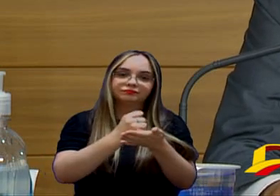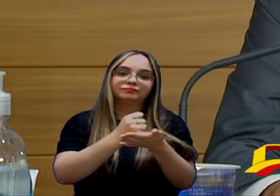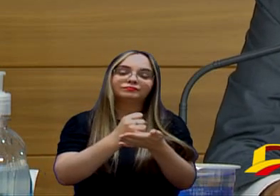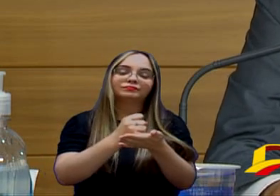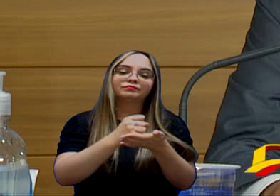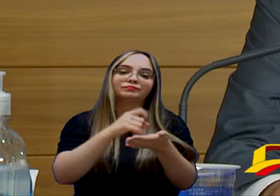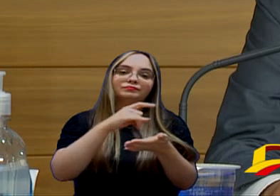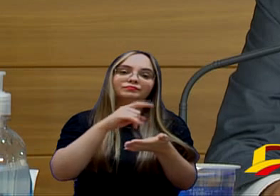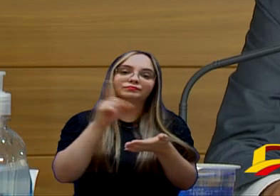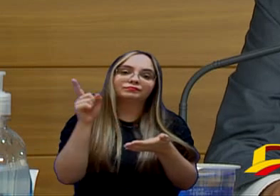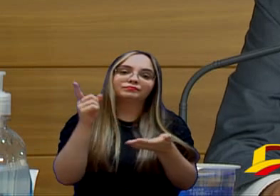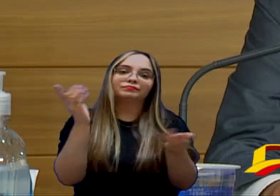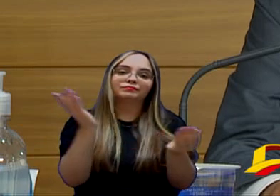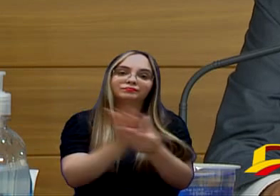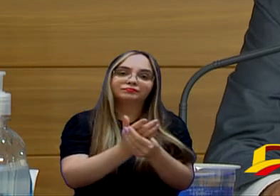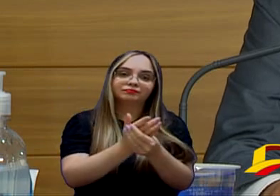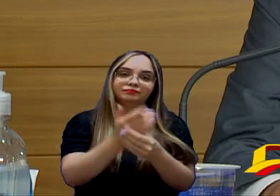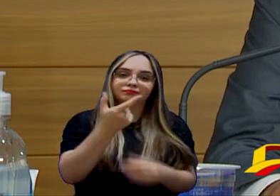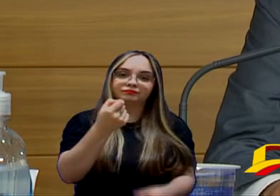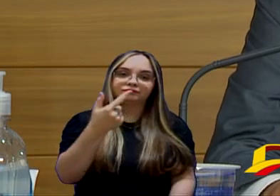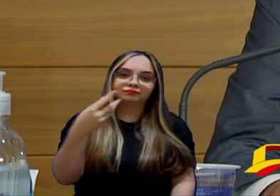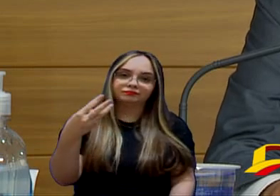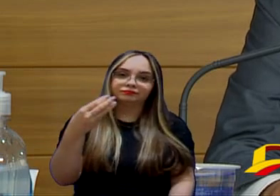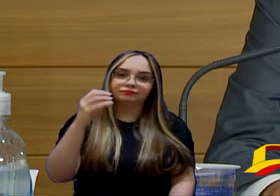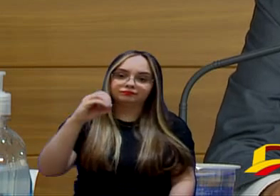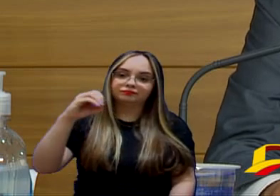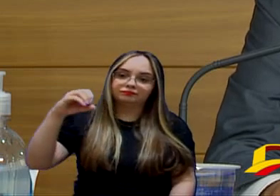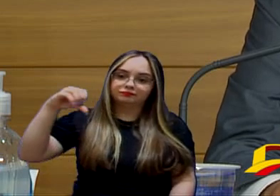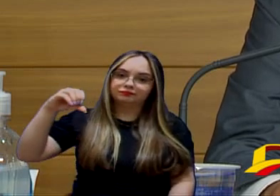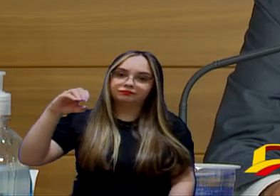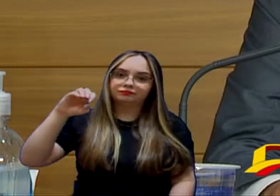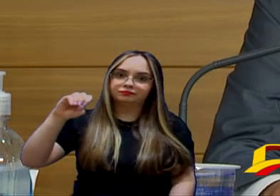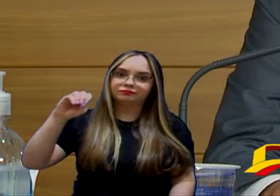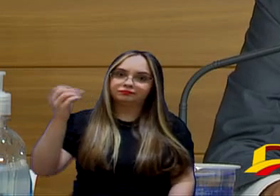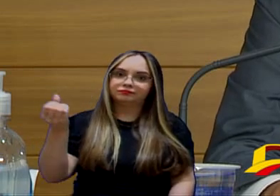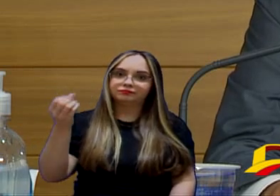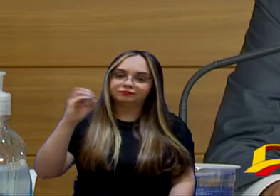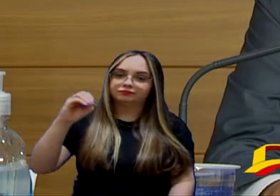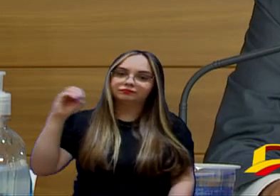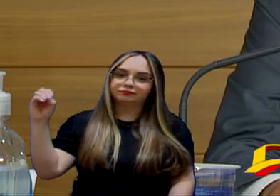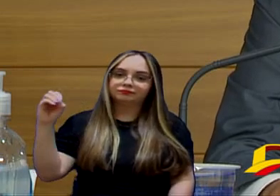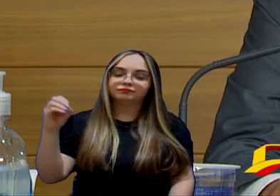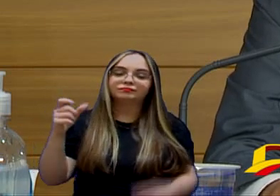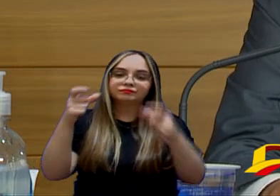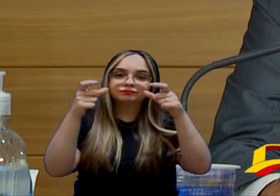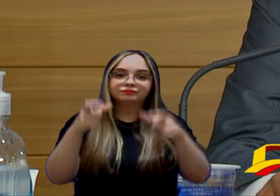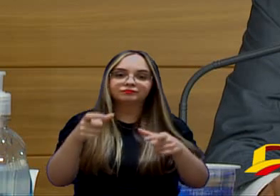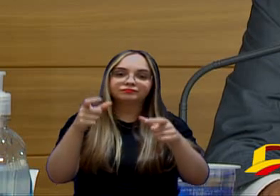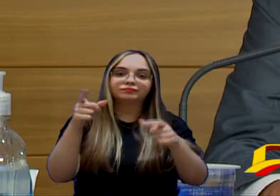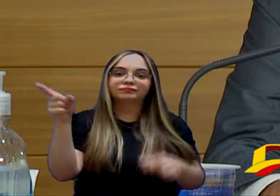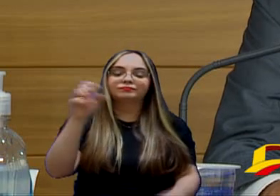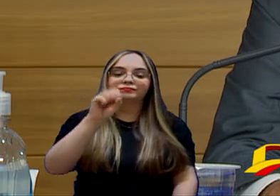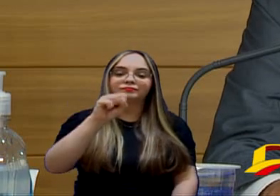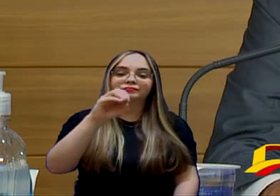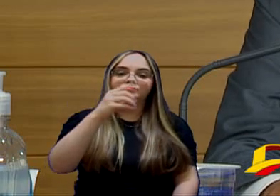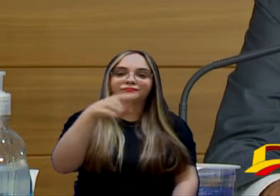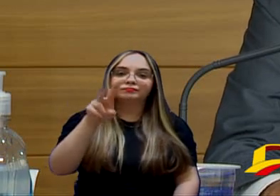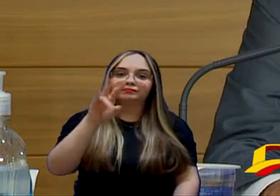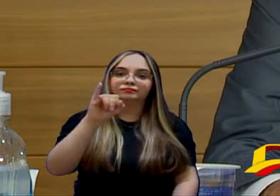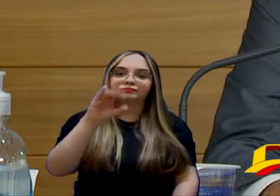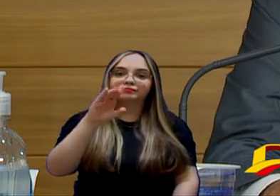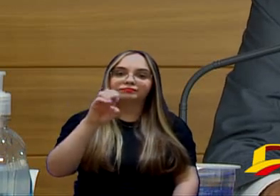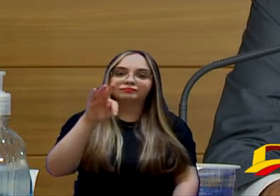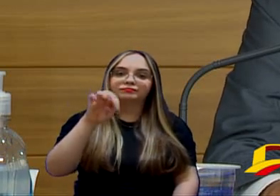do processo administrativo 2023 009 0060 do loteamento Parque São Vicente em atendimento além